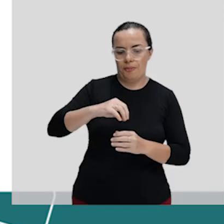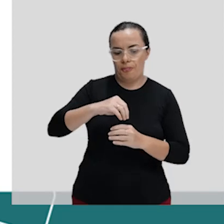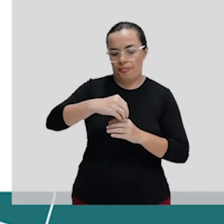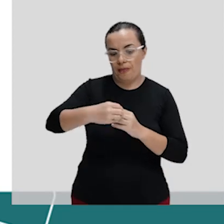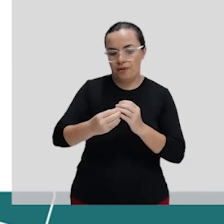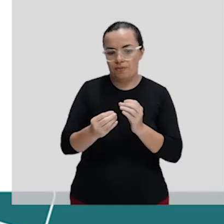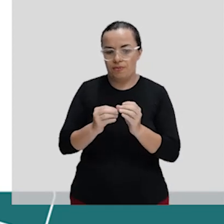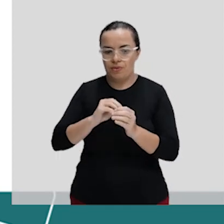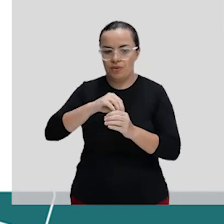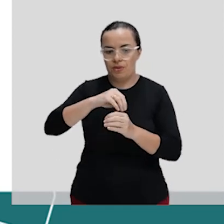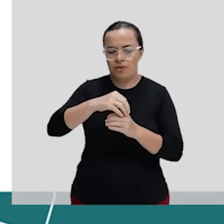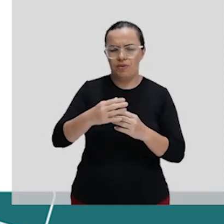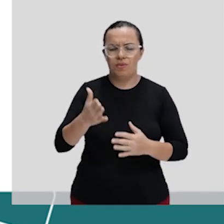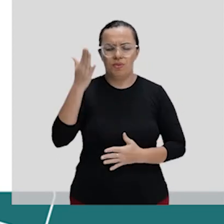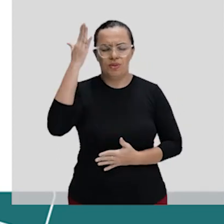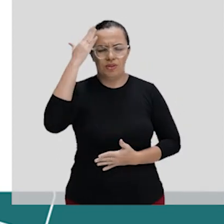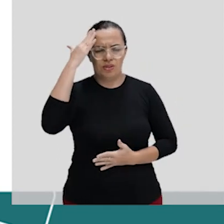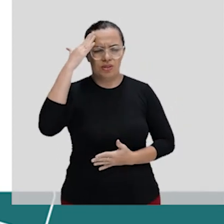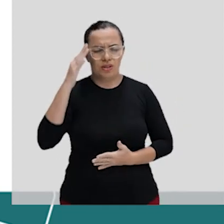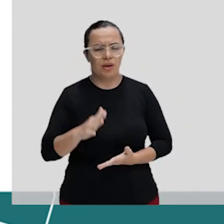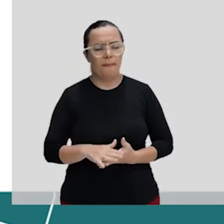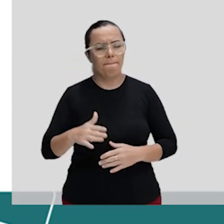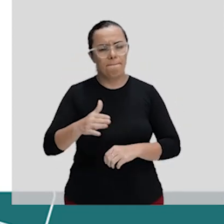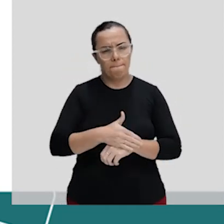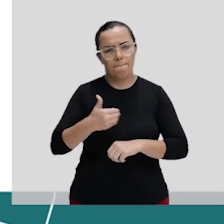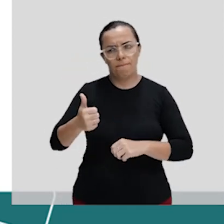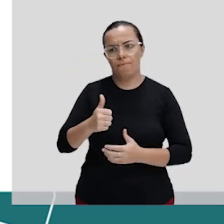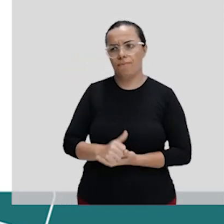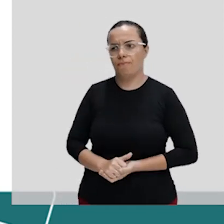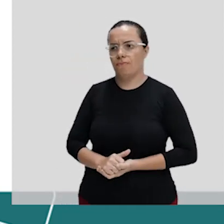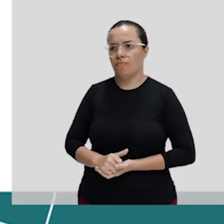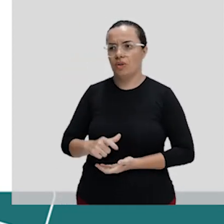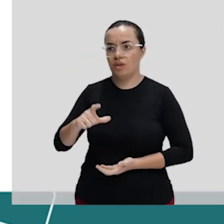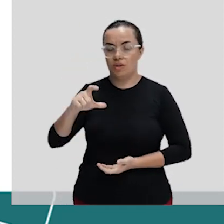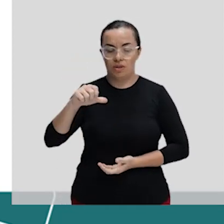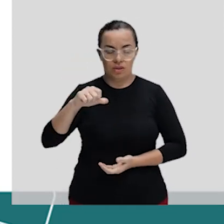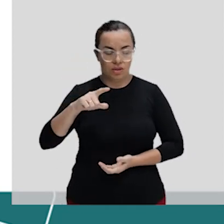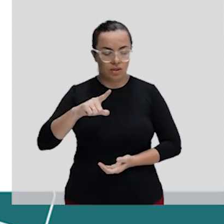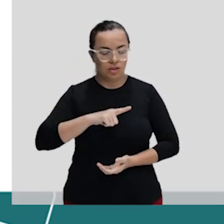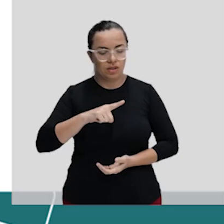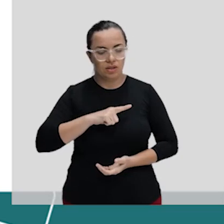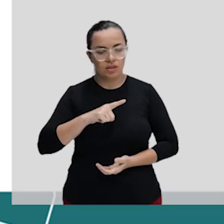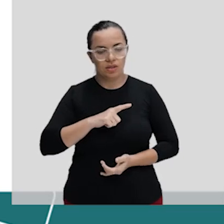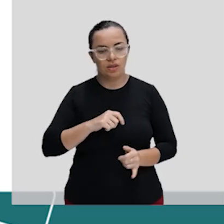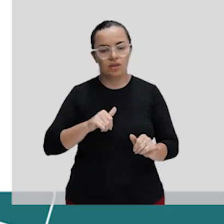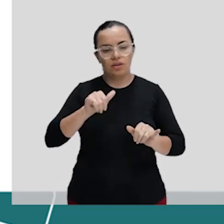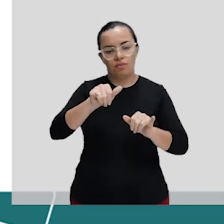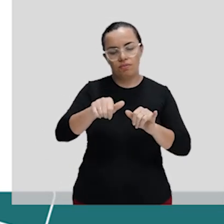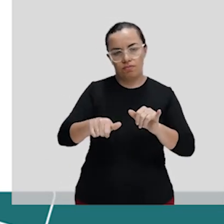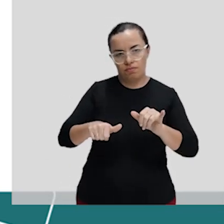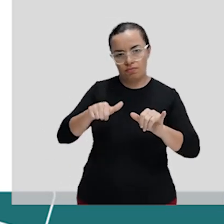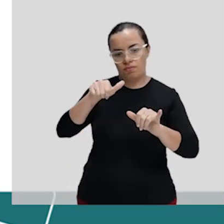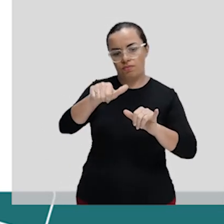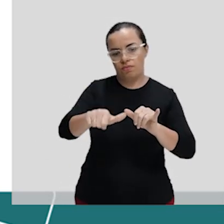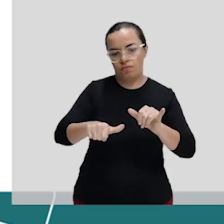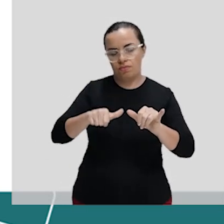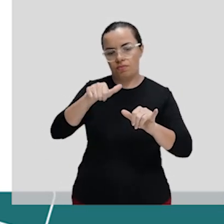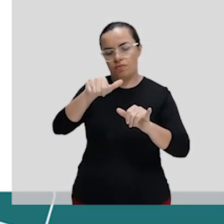entender melhor isso aqui. Olha, eu tenho aqui uma reação química em que, ó, eu tenho um